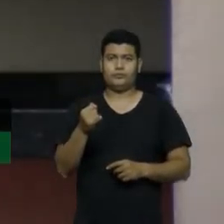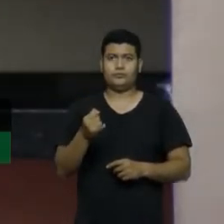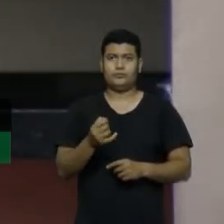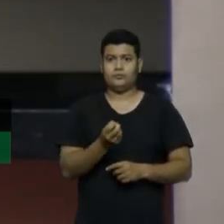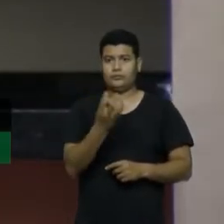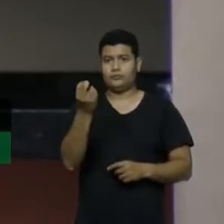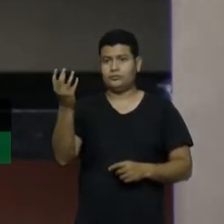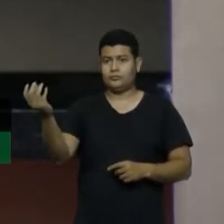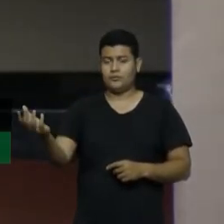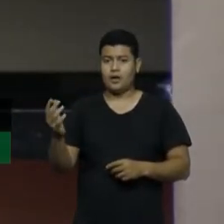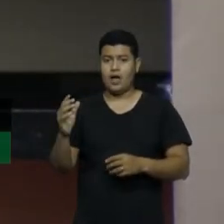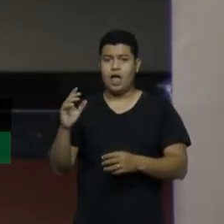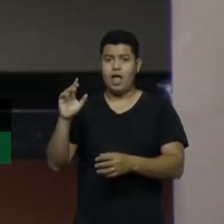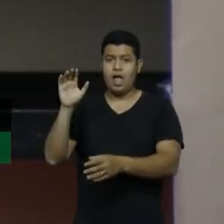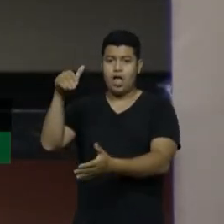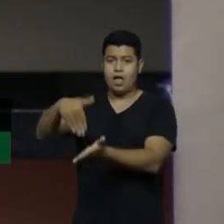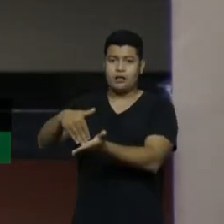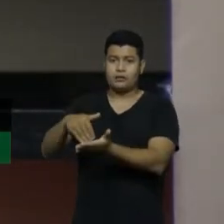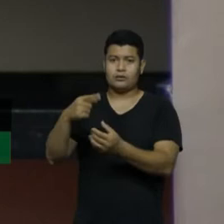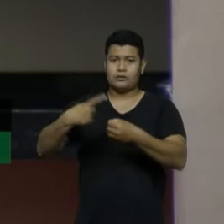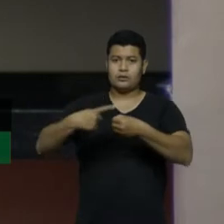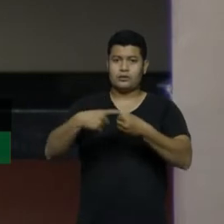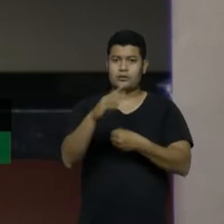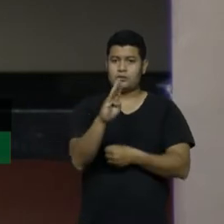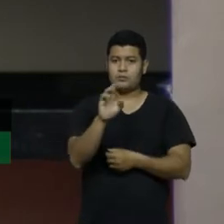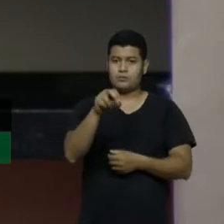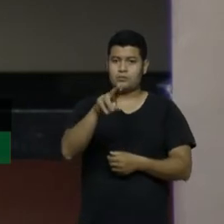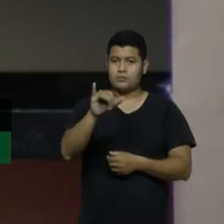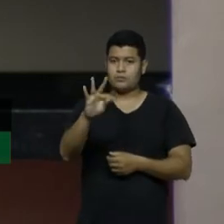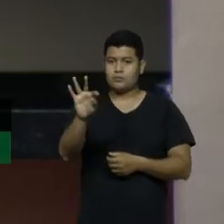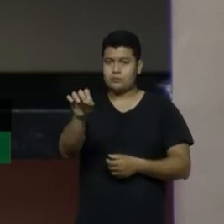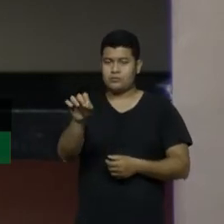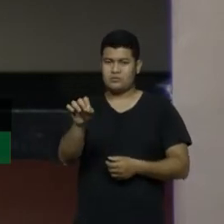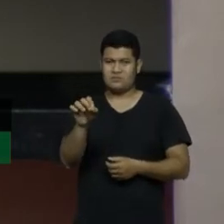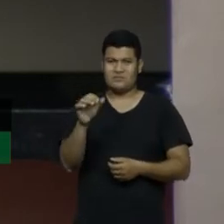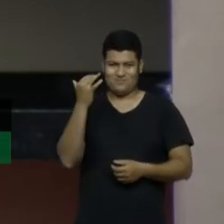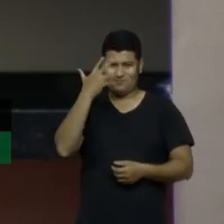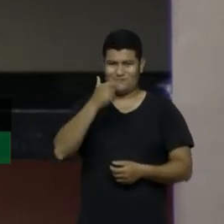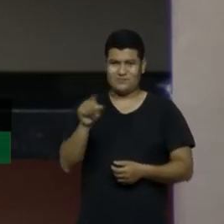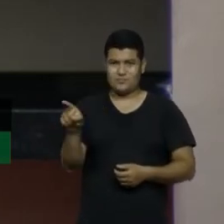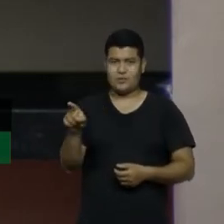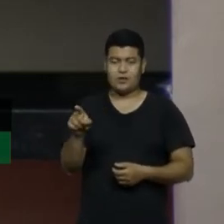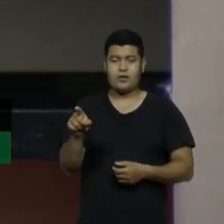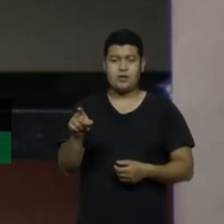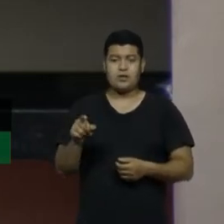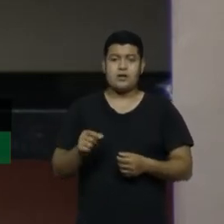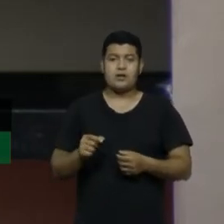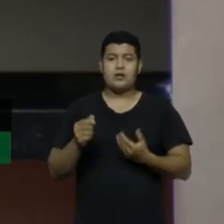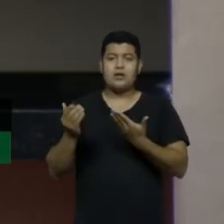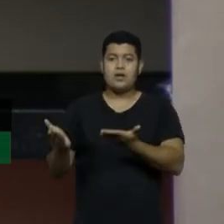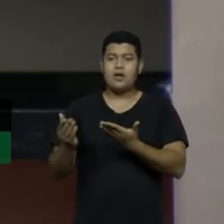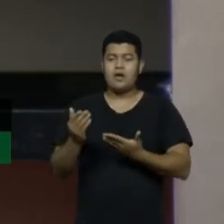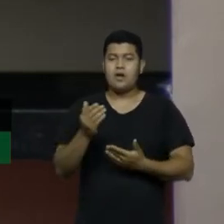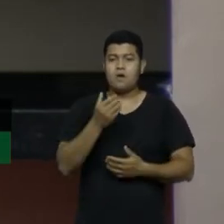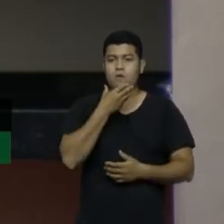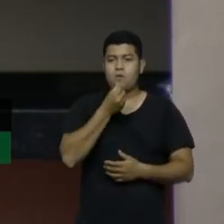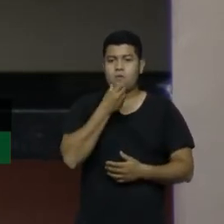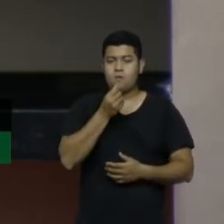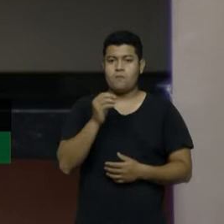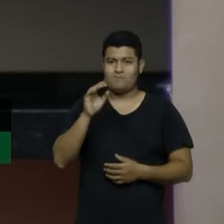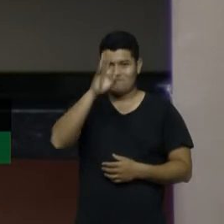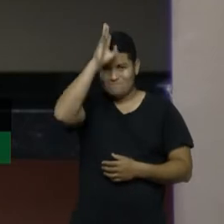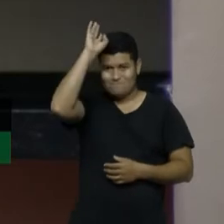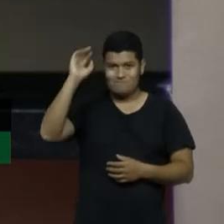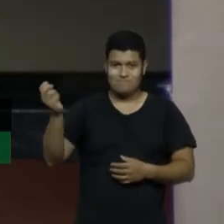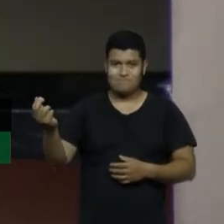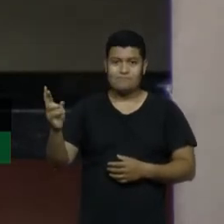Bonito. E o que o bombeiro me respondeu, deputado Bruno, deputado Jessé, deputados,